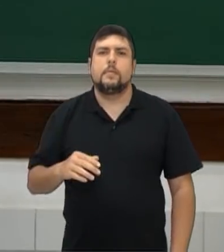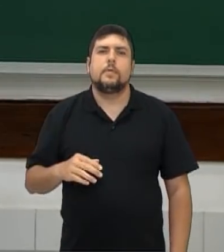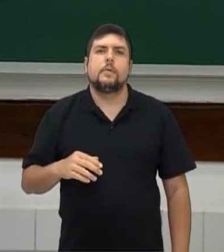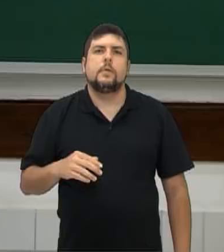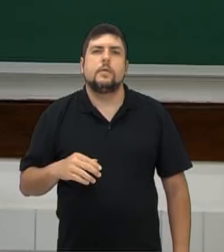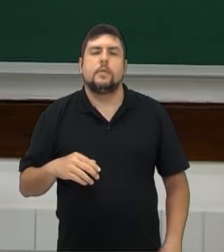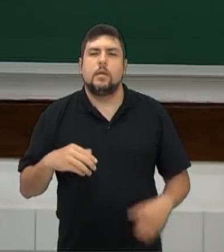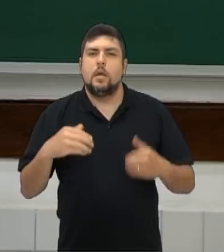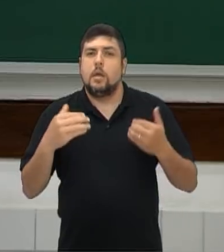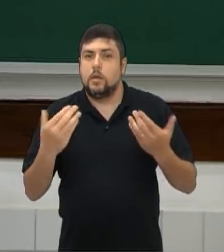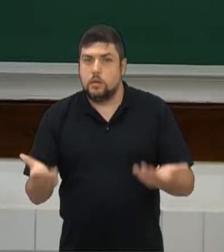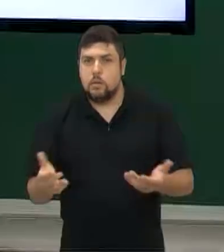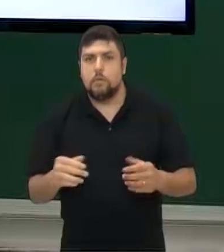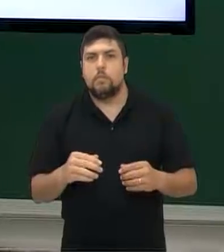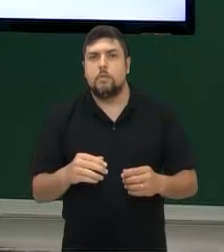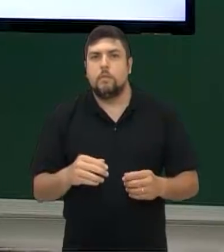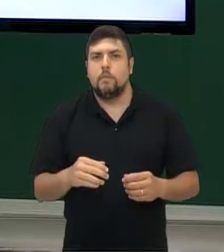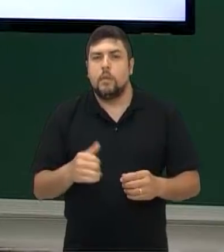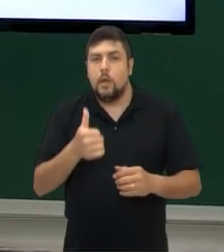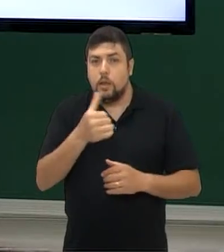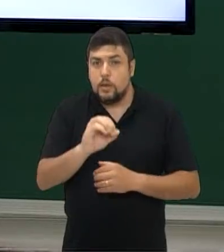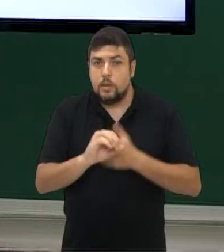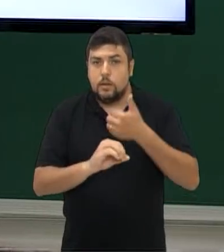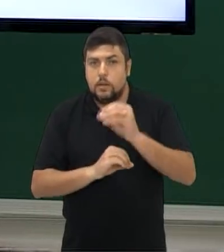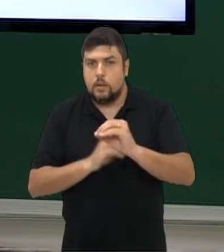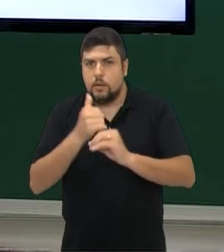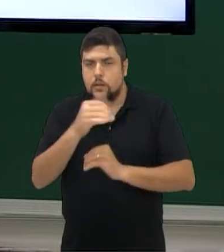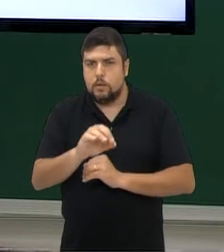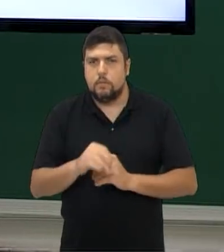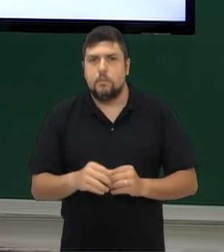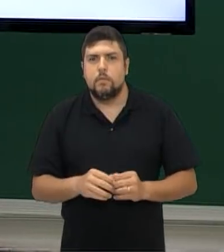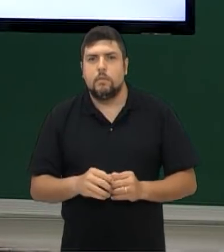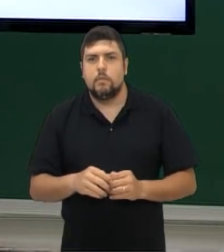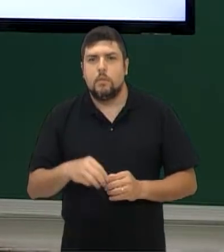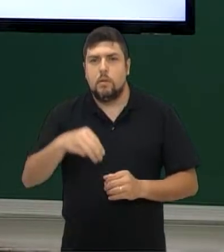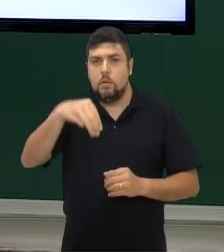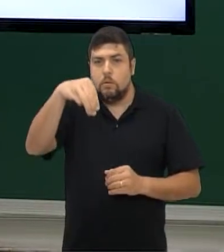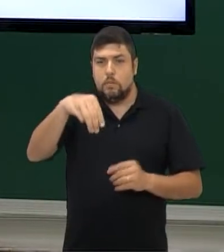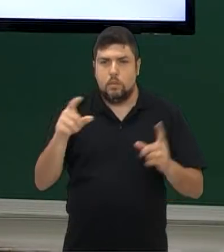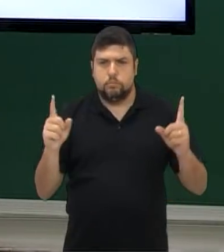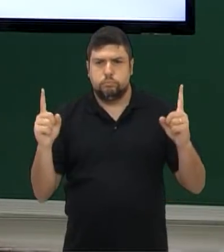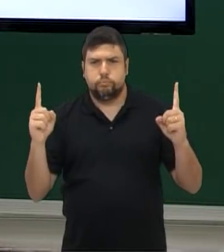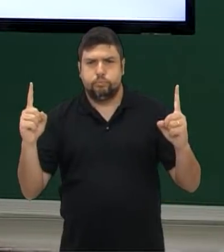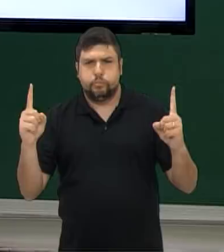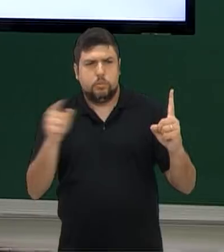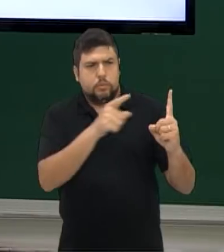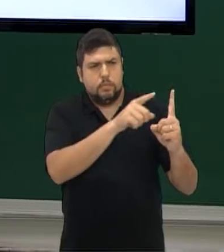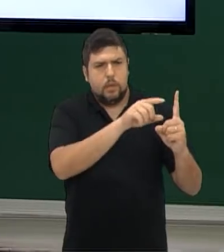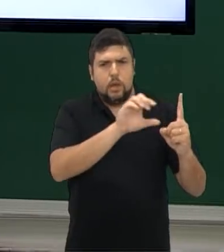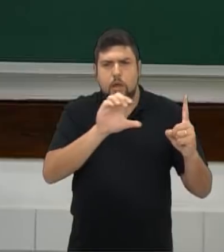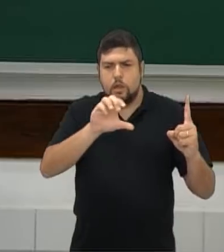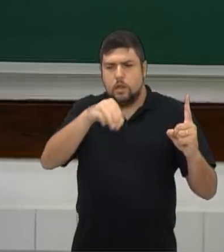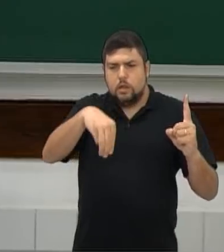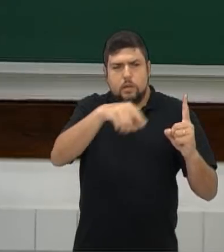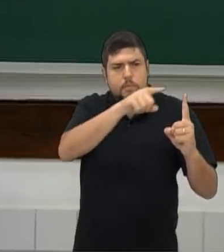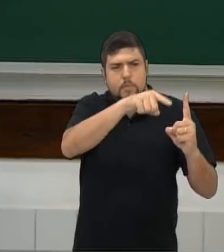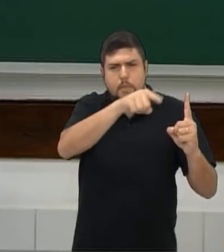dizer que se um metro tem 100 centímetros, significa que o centímetro